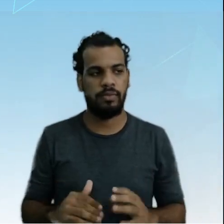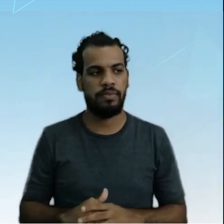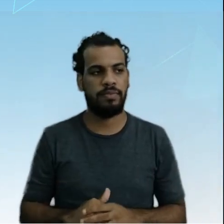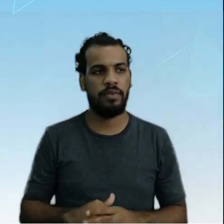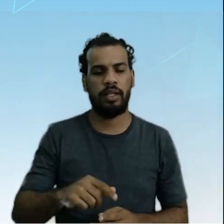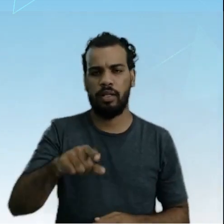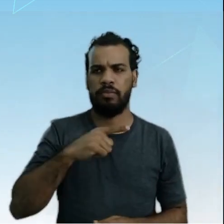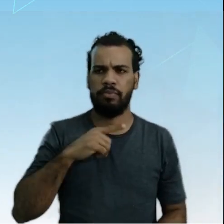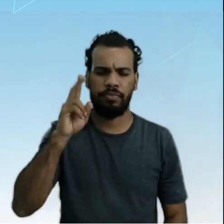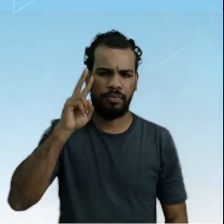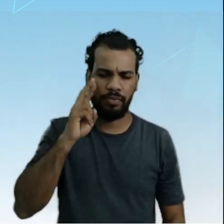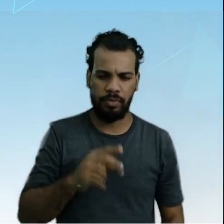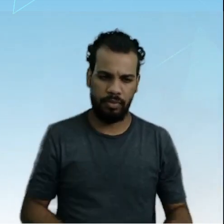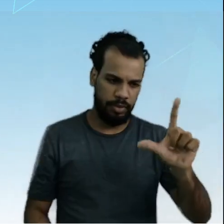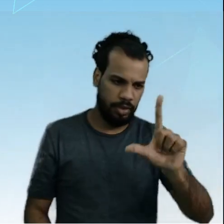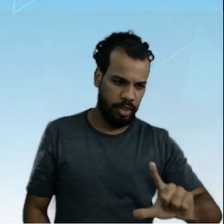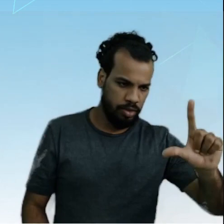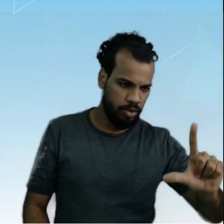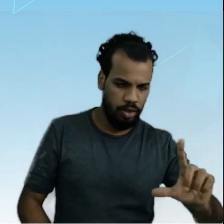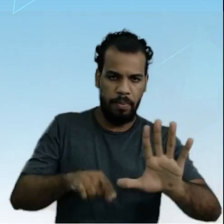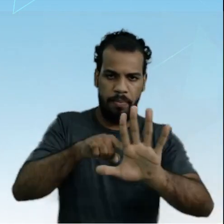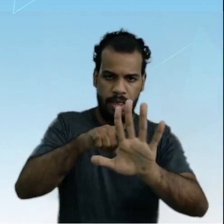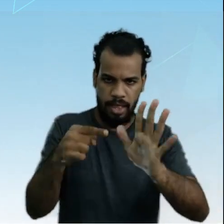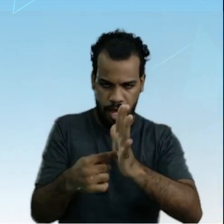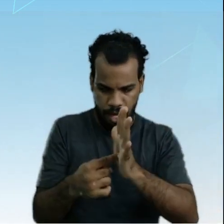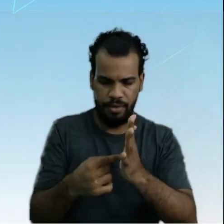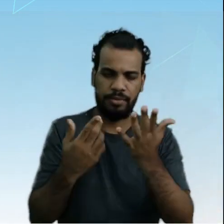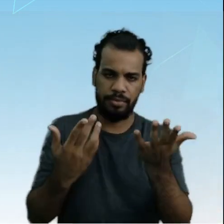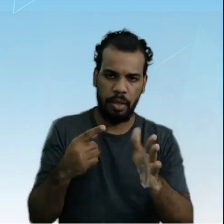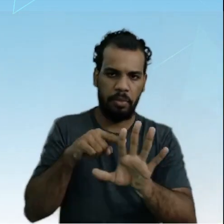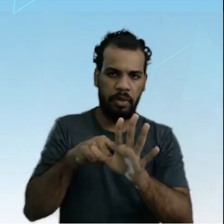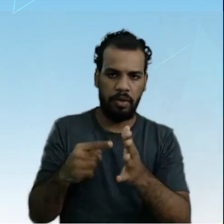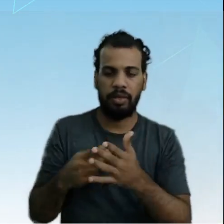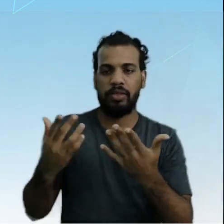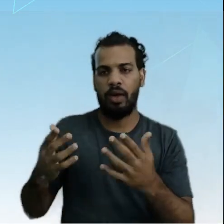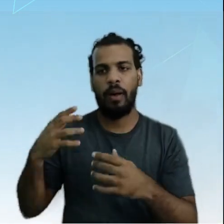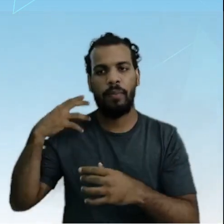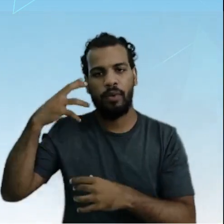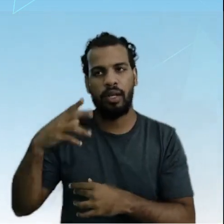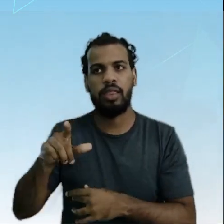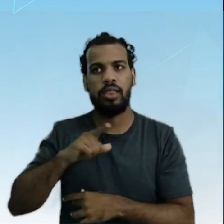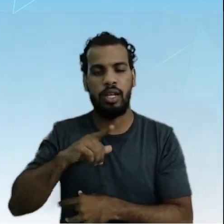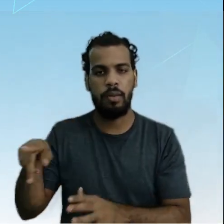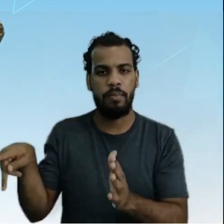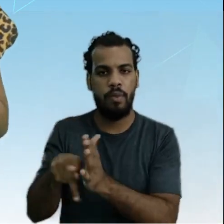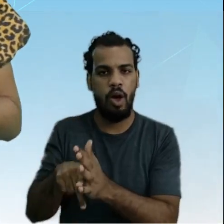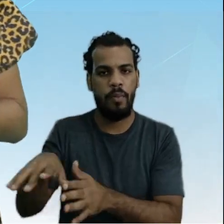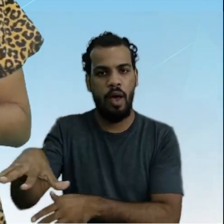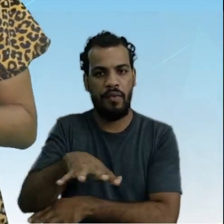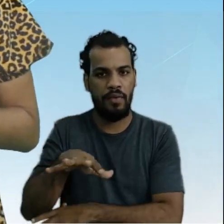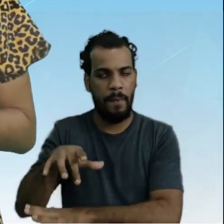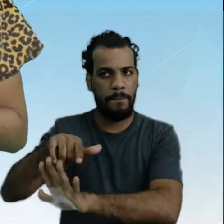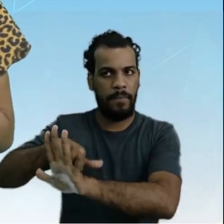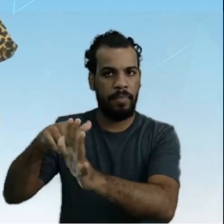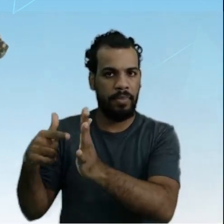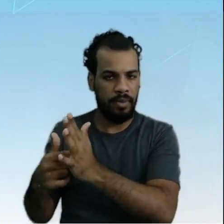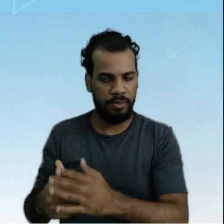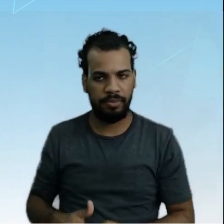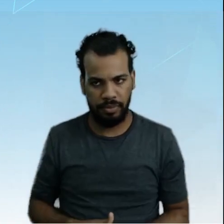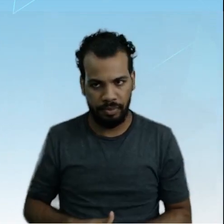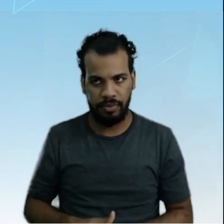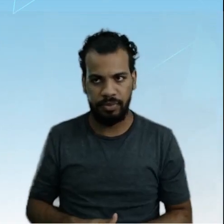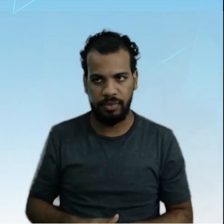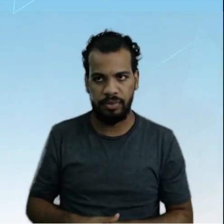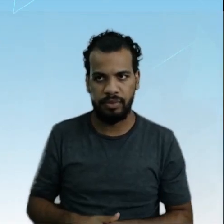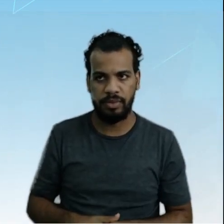Aí vocês lembram, literatura, metáfora, claro que Cordel do Fogo Encantado pertence a esse mundo metafórico.